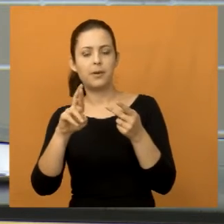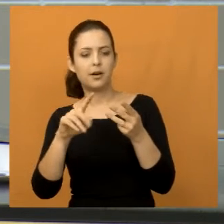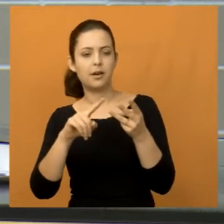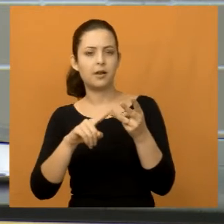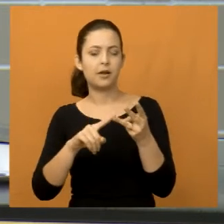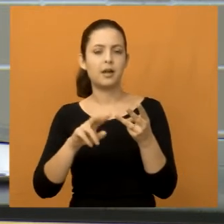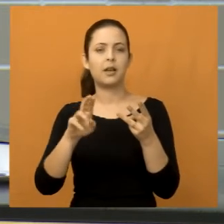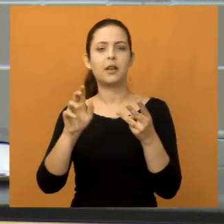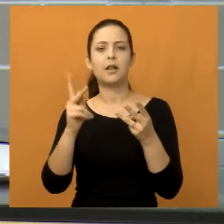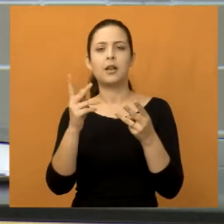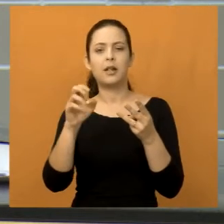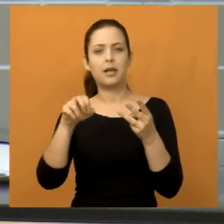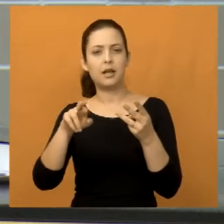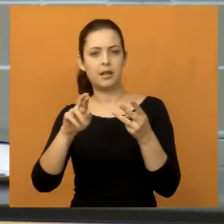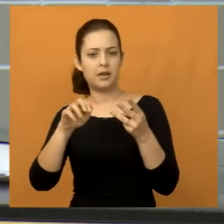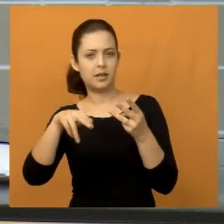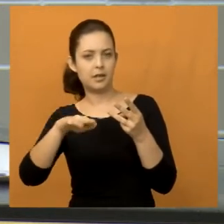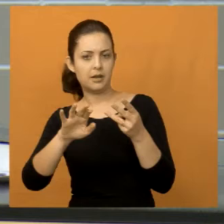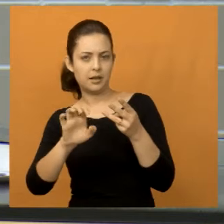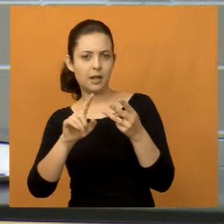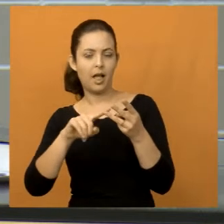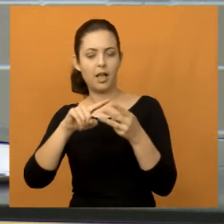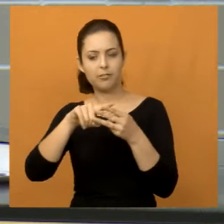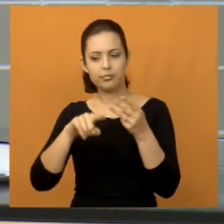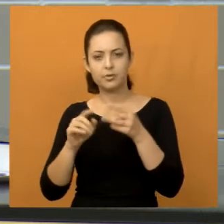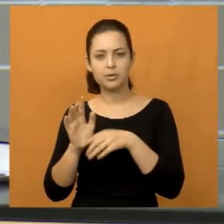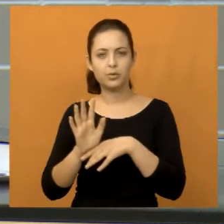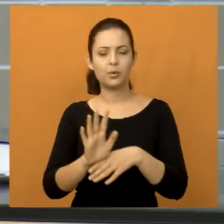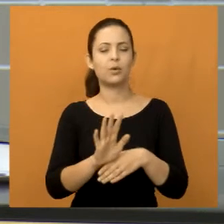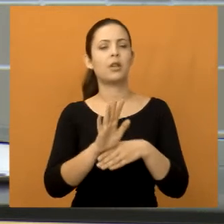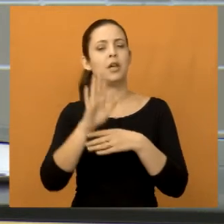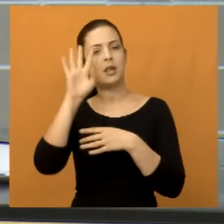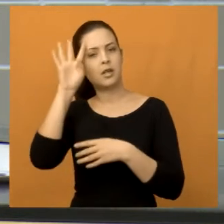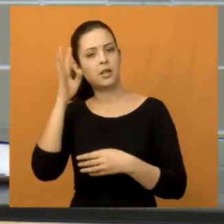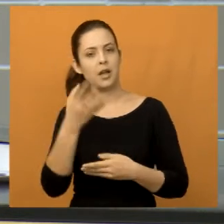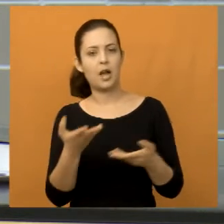né, todos vocês contribuíram bastante para o resultado dessa CPI.